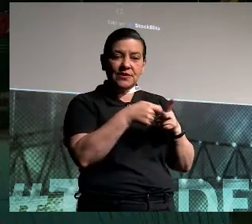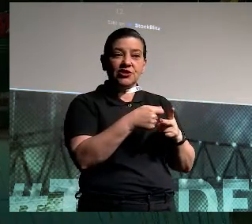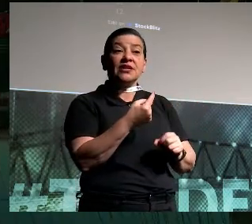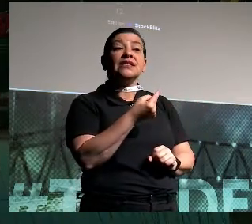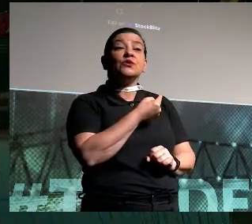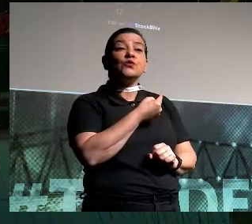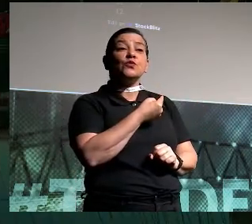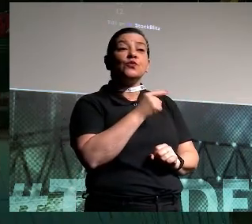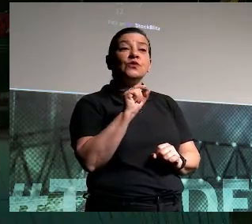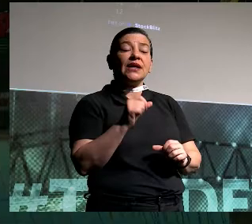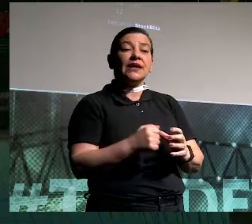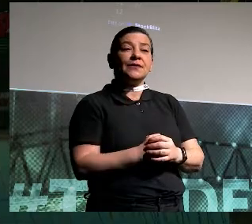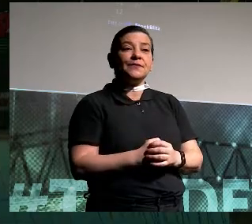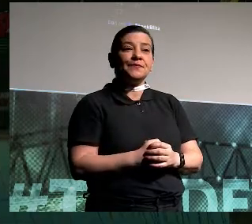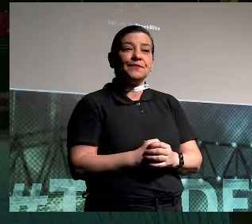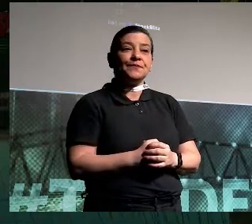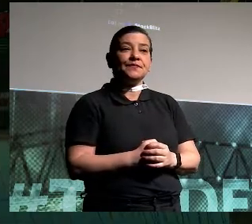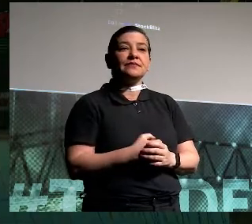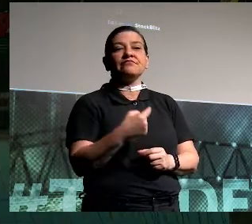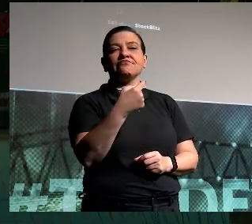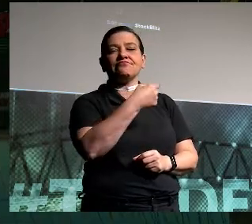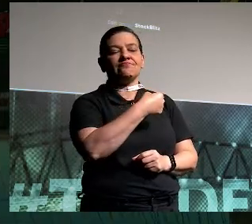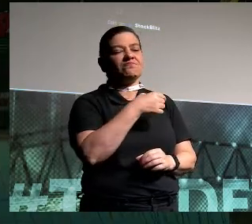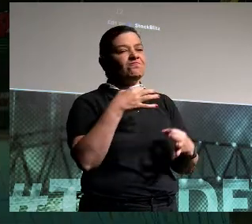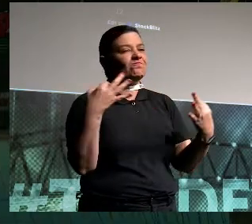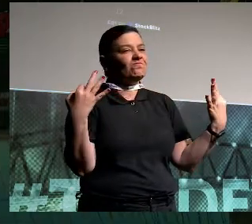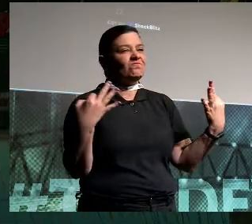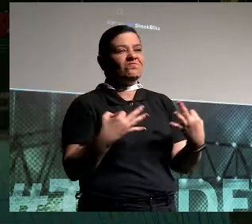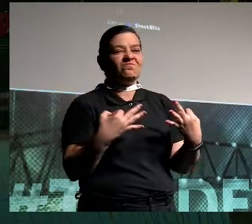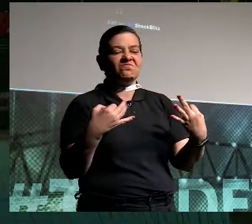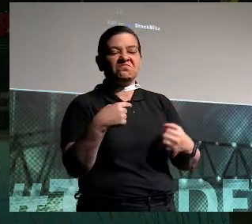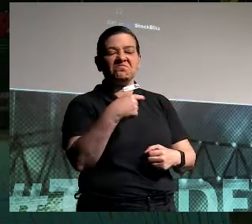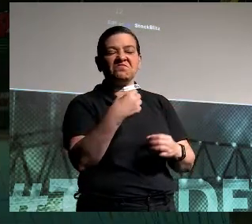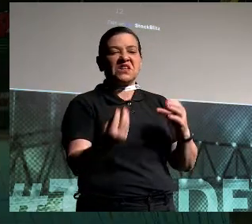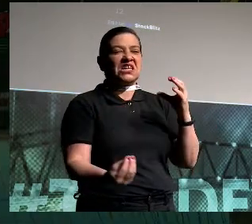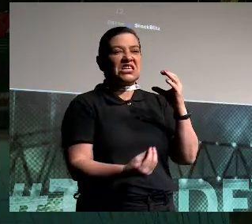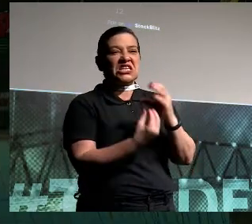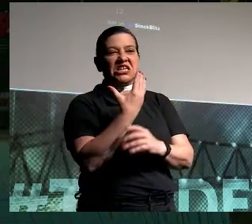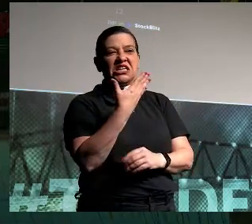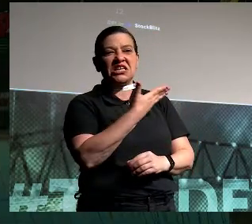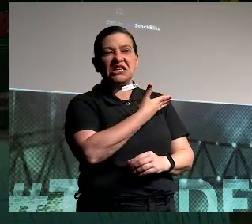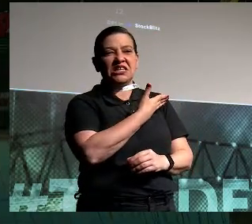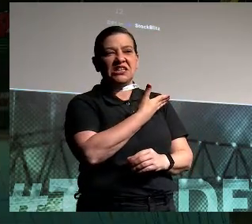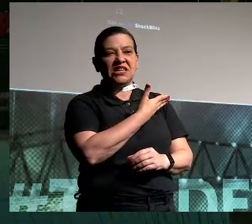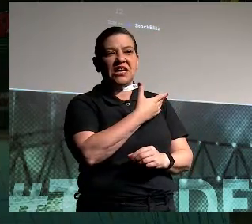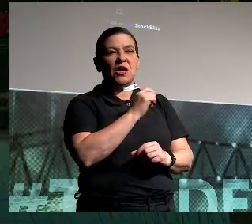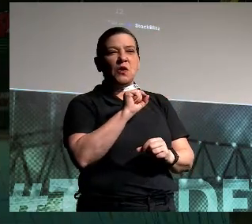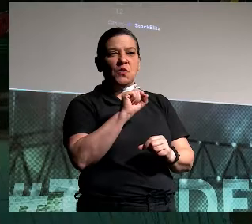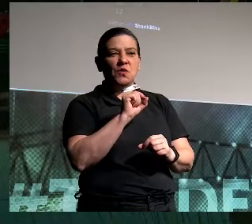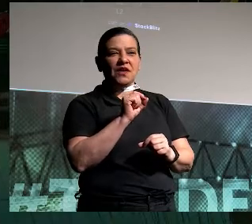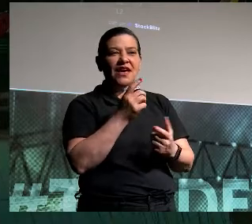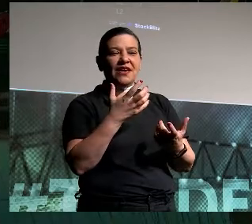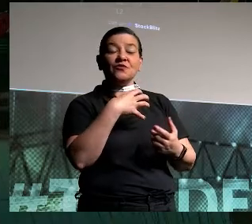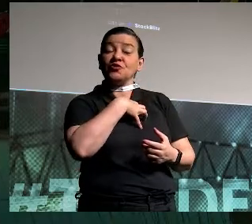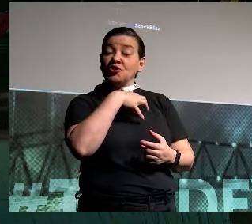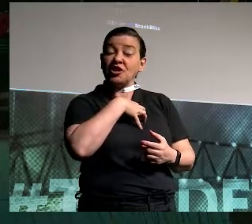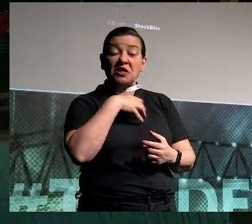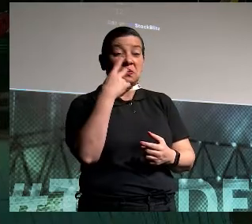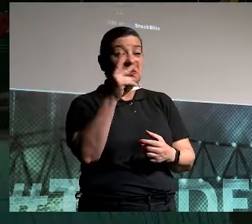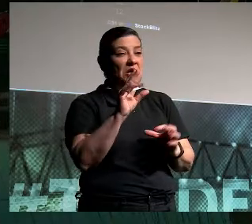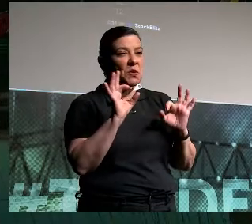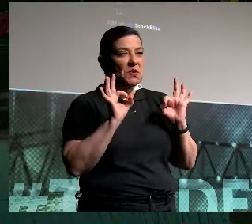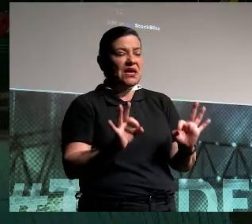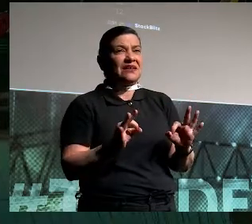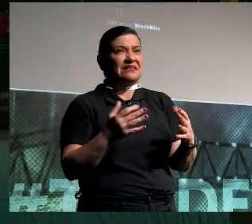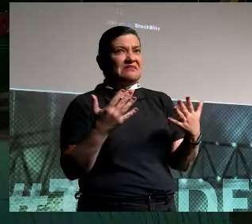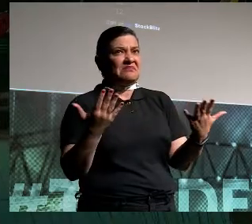ó, essa daqui é a mágica que cria essa inferência aqui do jeito que a gente quer. Tá, mas